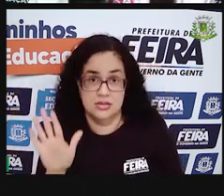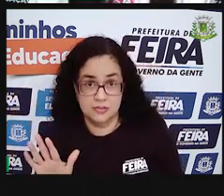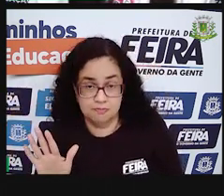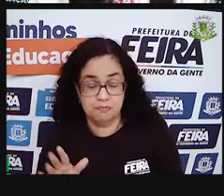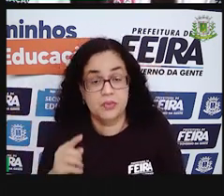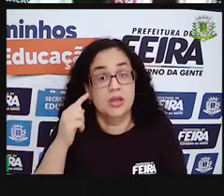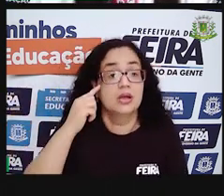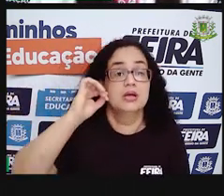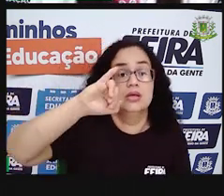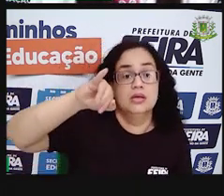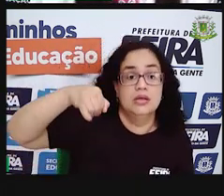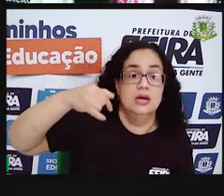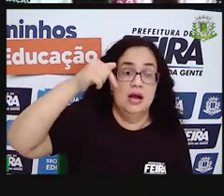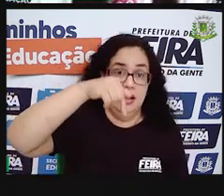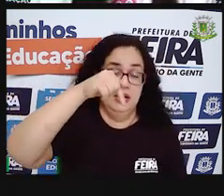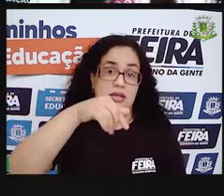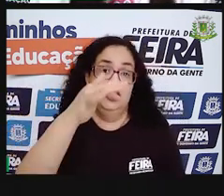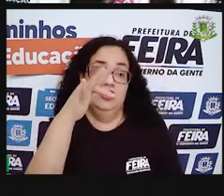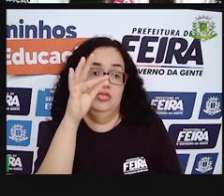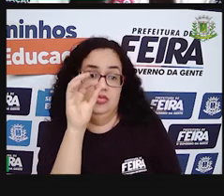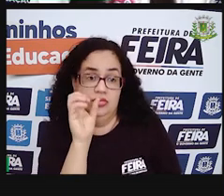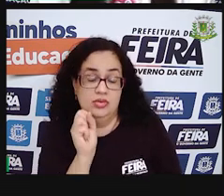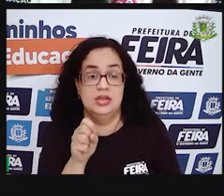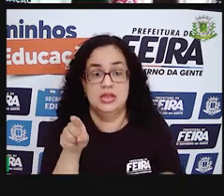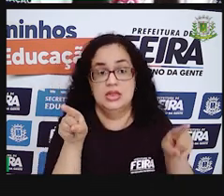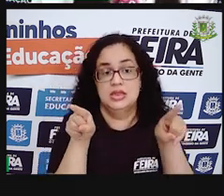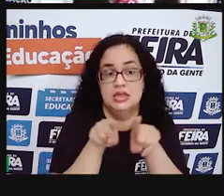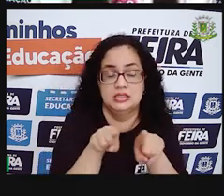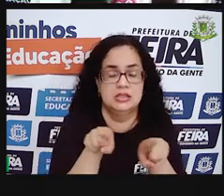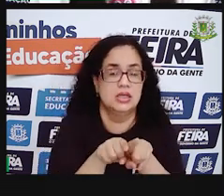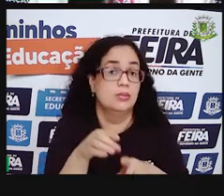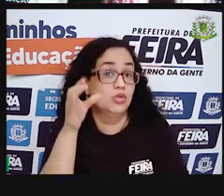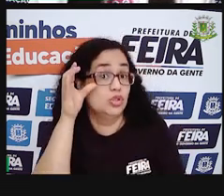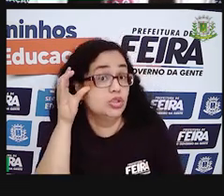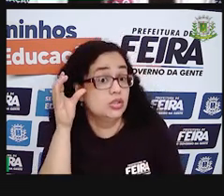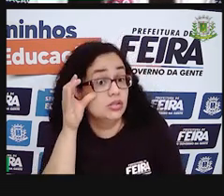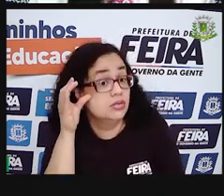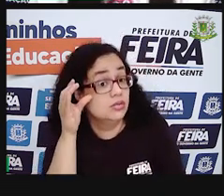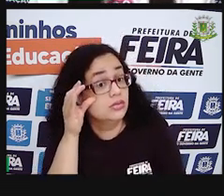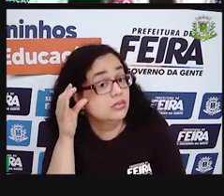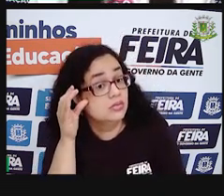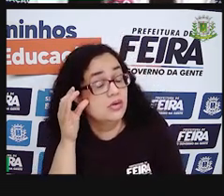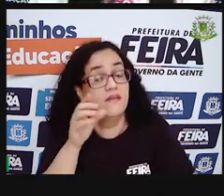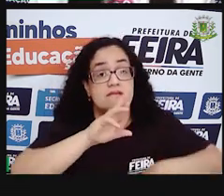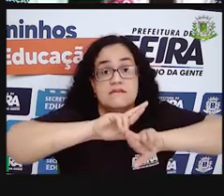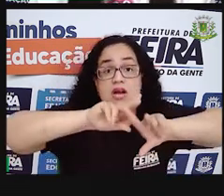mas a gente vê principalmente aqui em Feira de Santana também, muitos chineses,